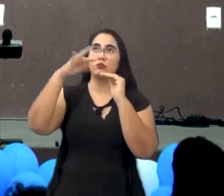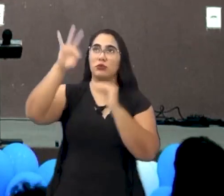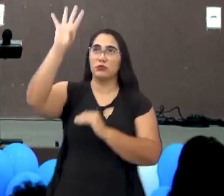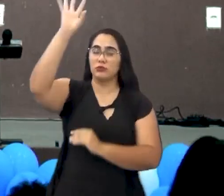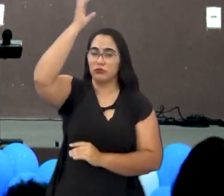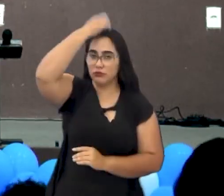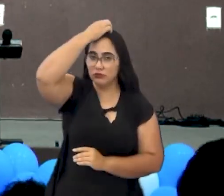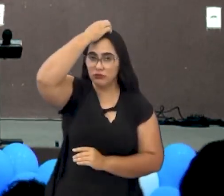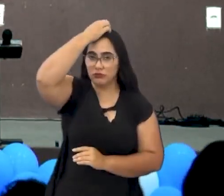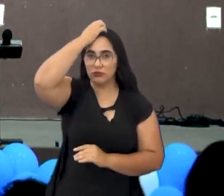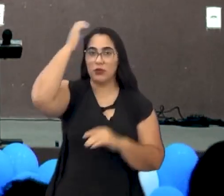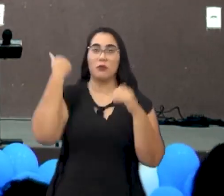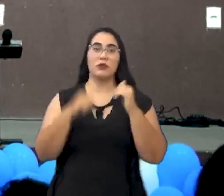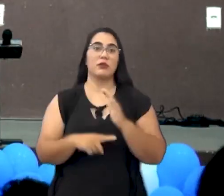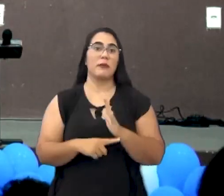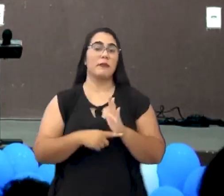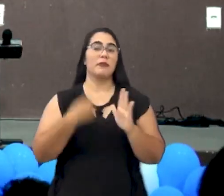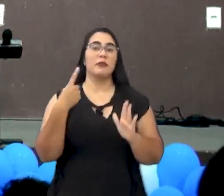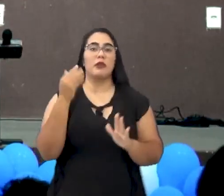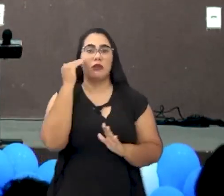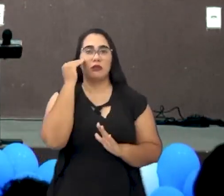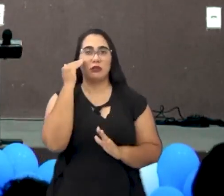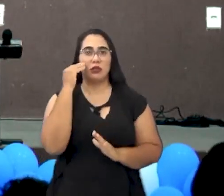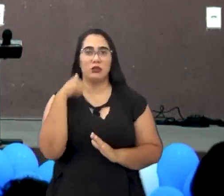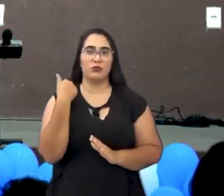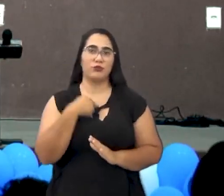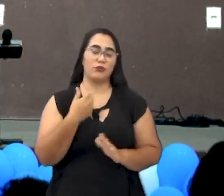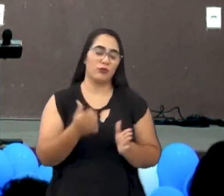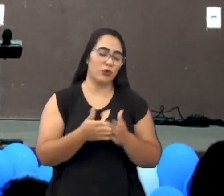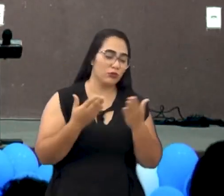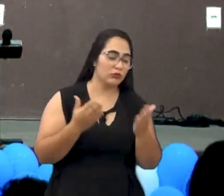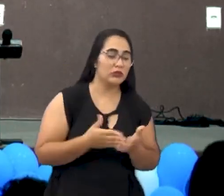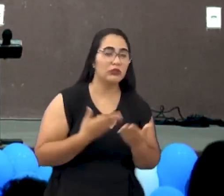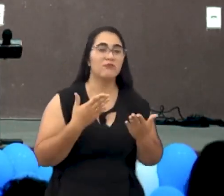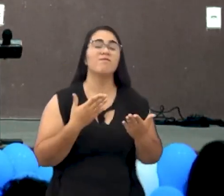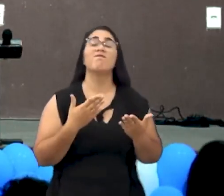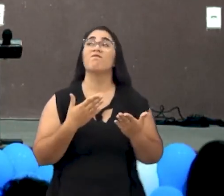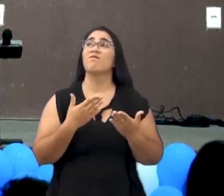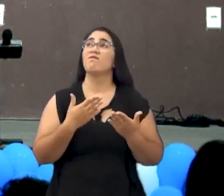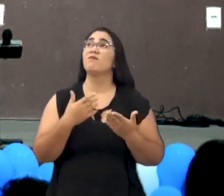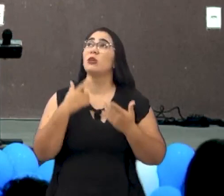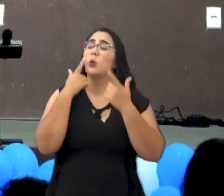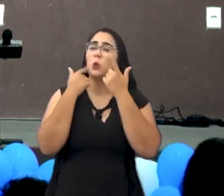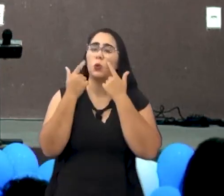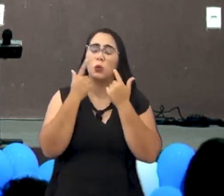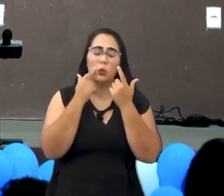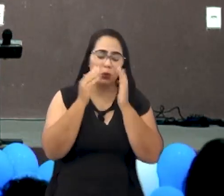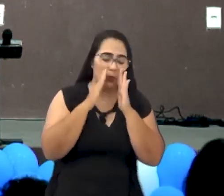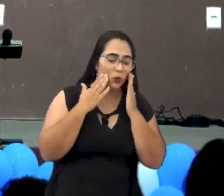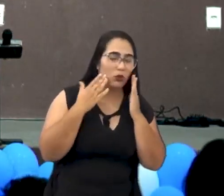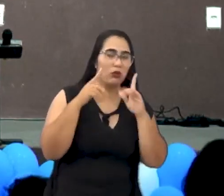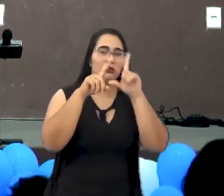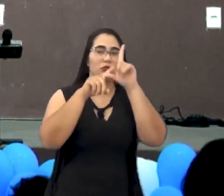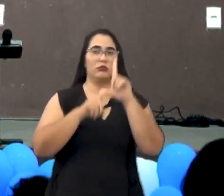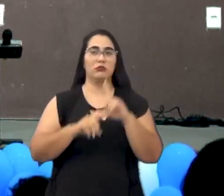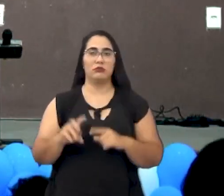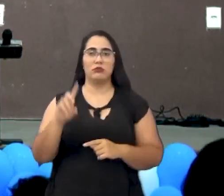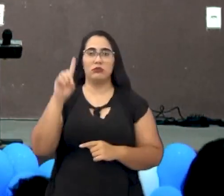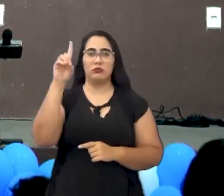precisamos primeiro reconhecer nossa miséria, ser consolado por ela e depender do Senhor.